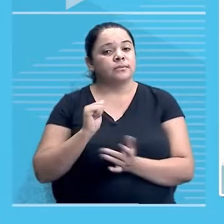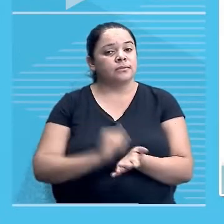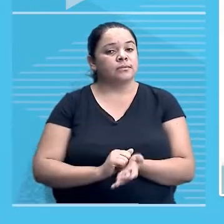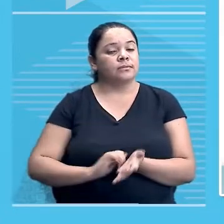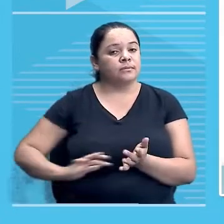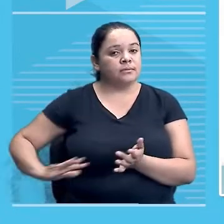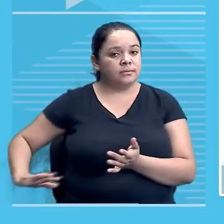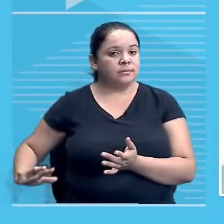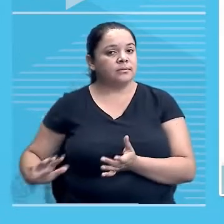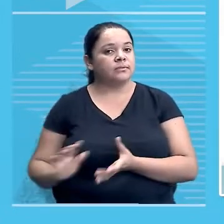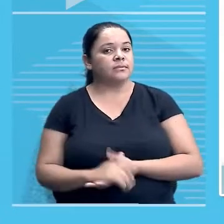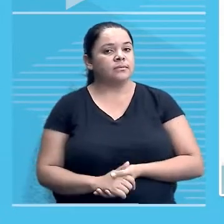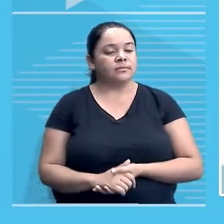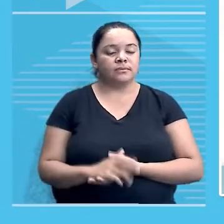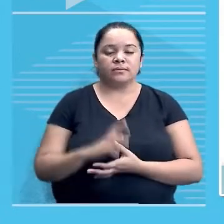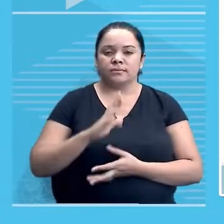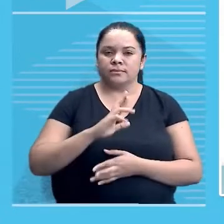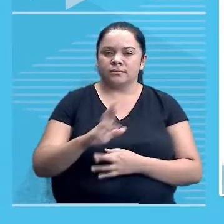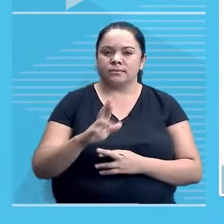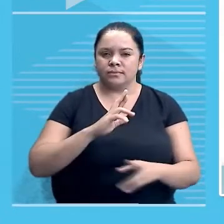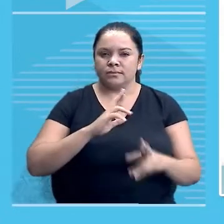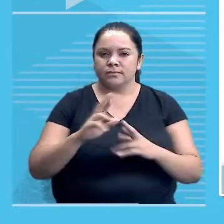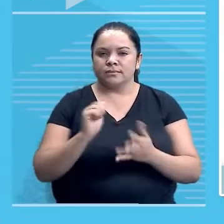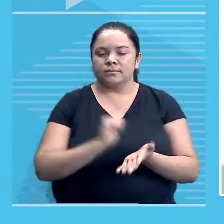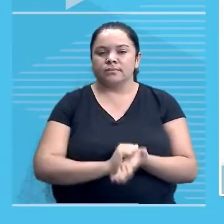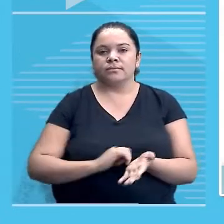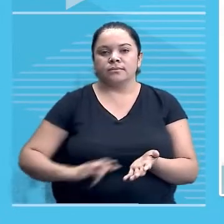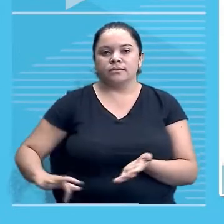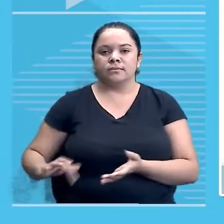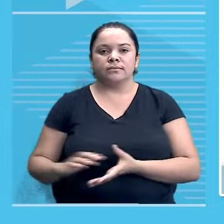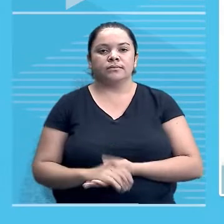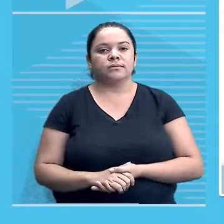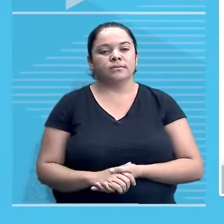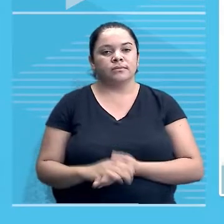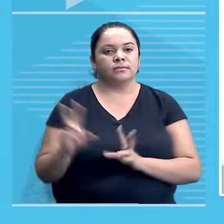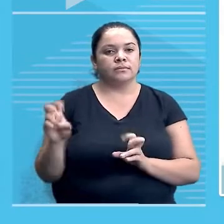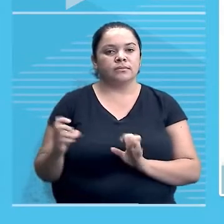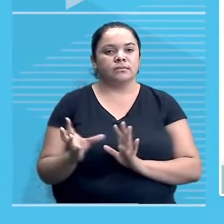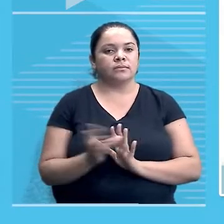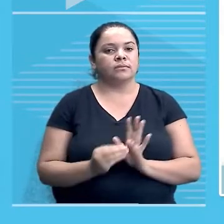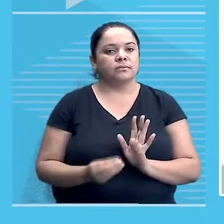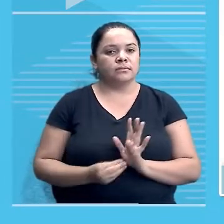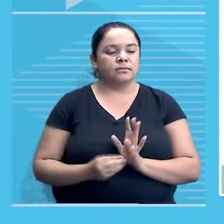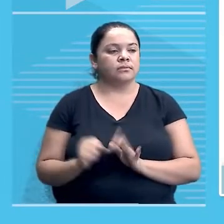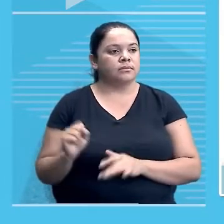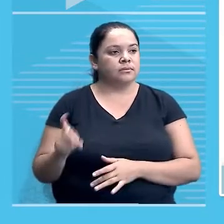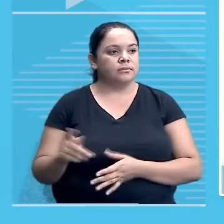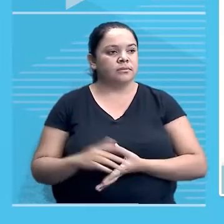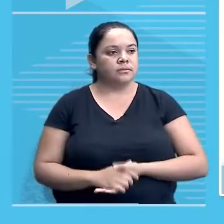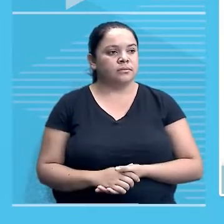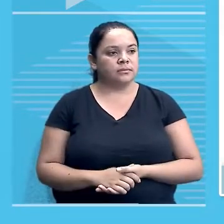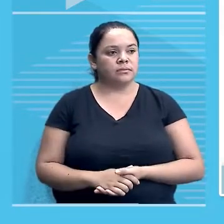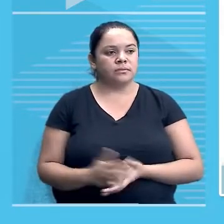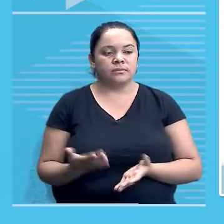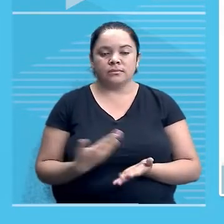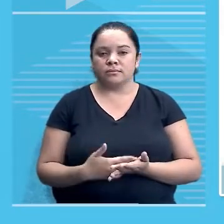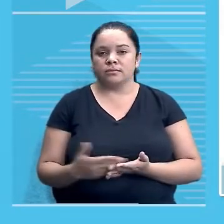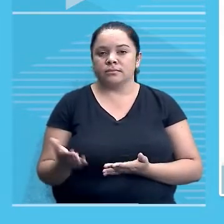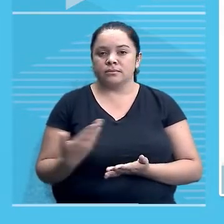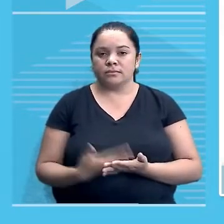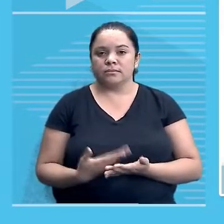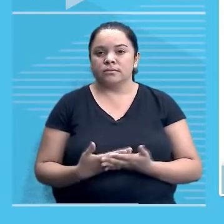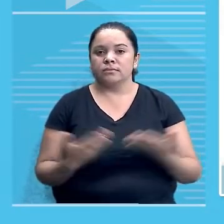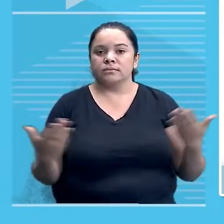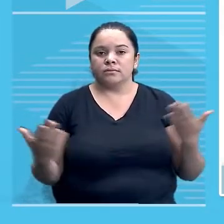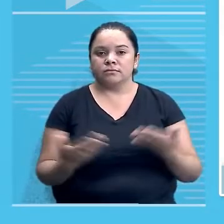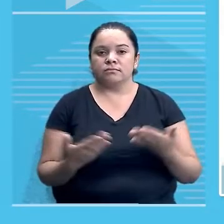gente vai resolver questões envolvendo esse tema, beleza? Então, vamos começar aqui a nossa aula de hoje,